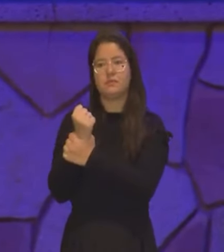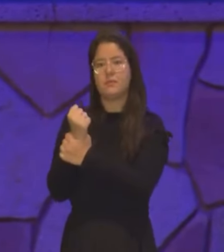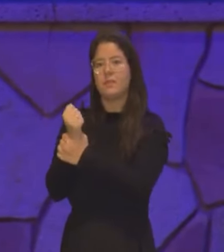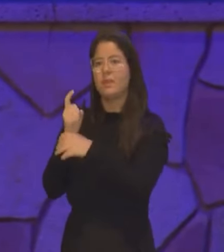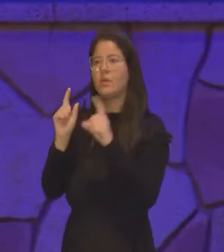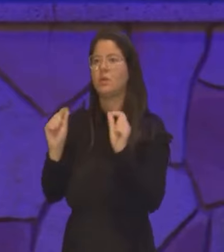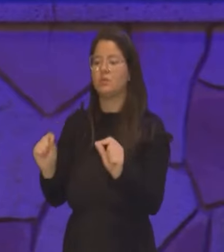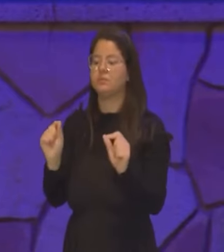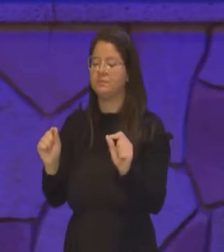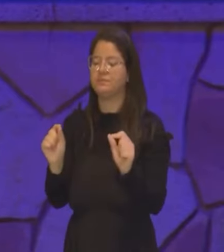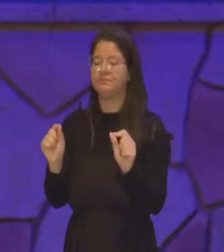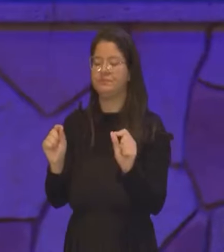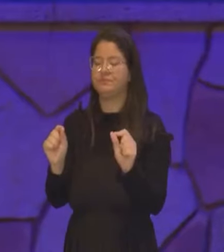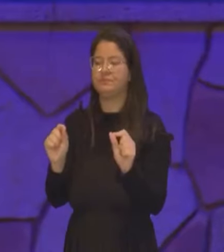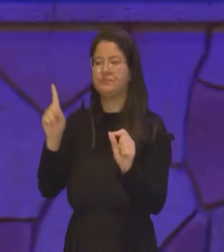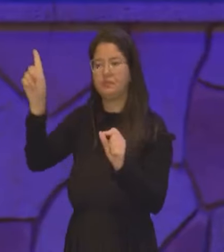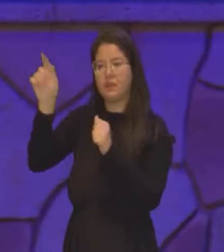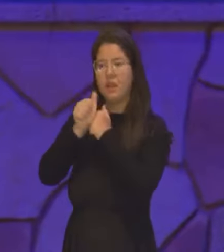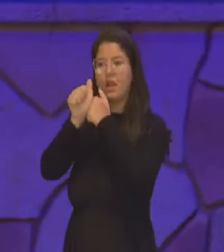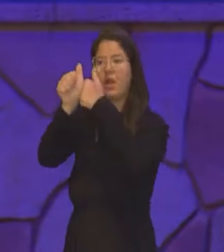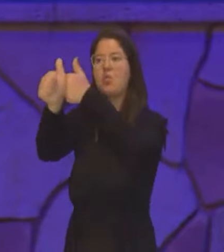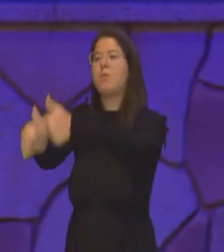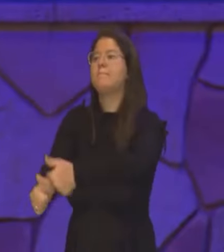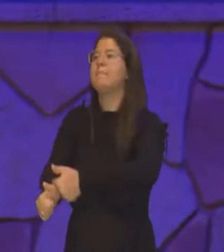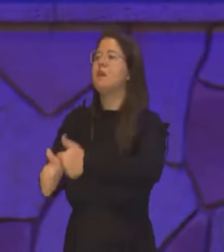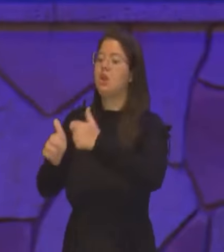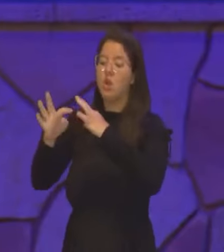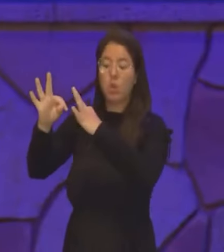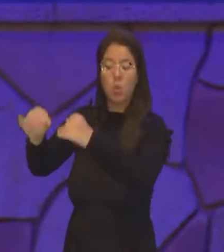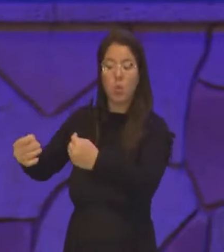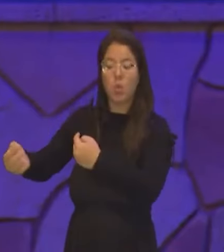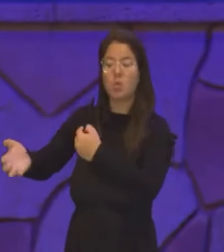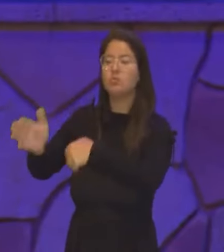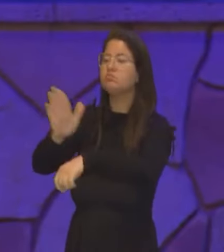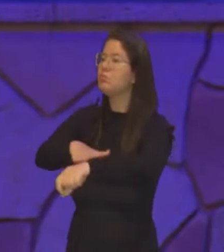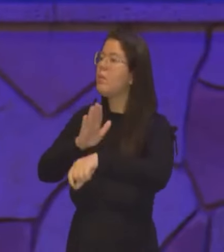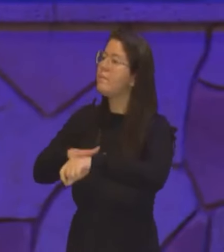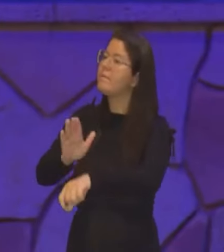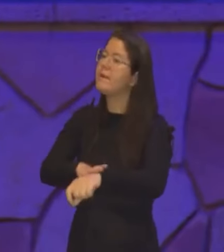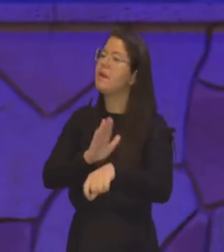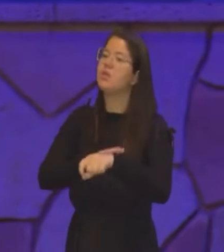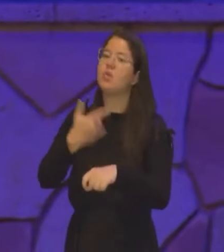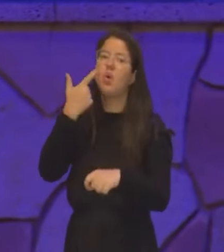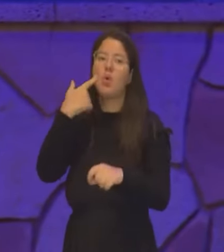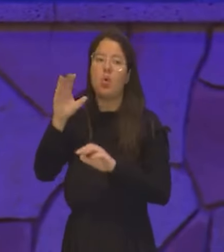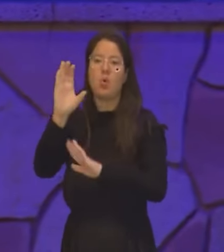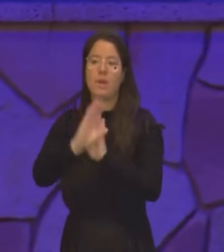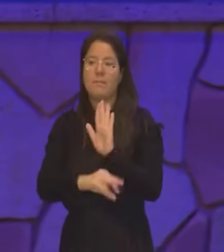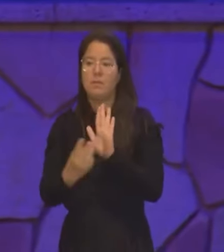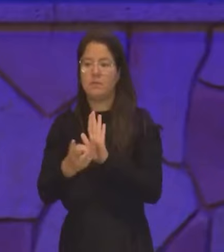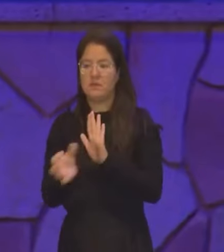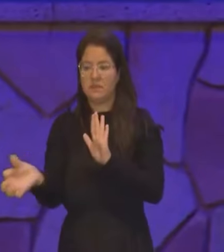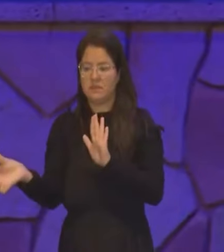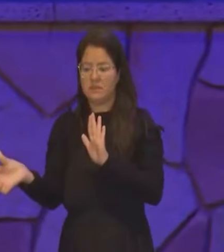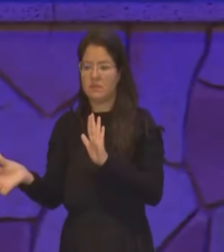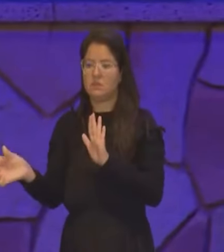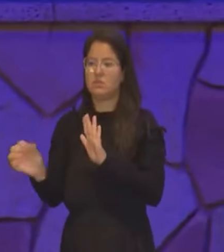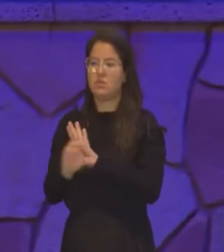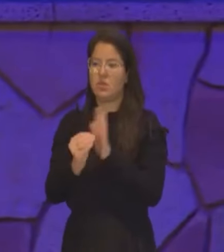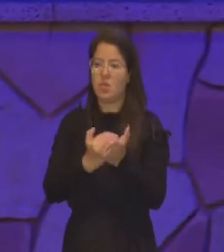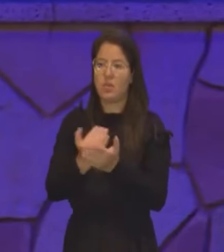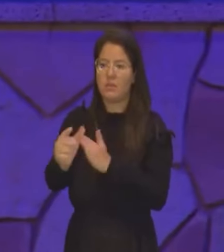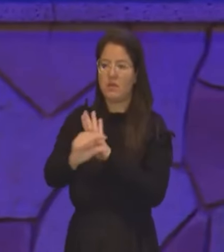de que Ele nos acompanhará em toda e qualquer circunstância. Olhe comigo o capítulo 36, a partir do